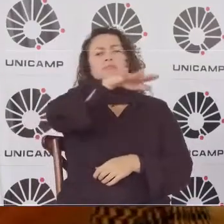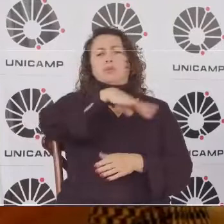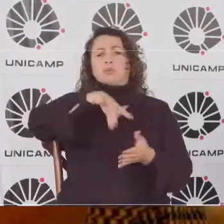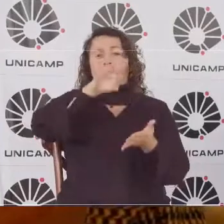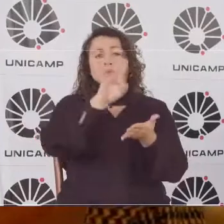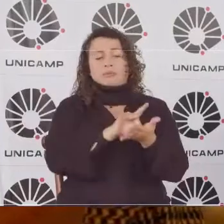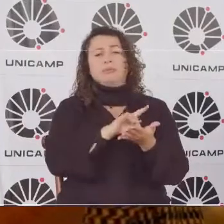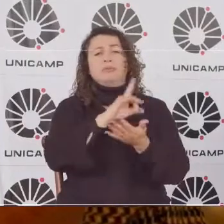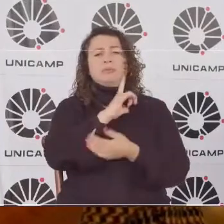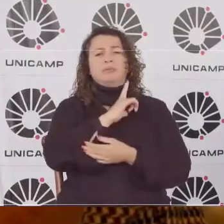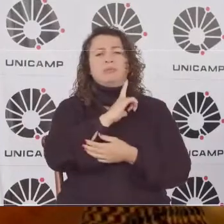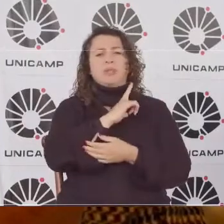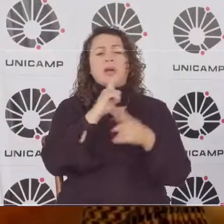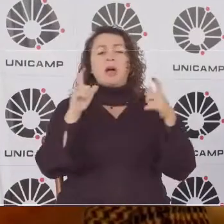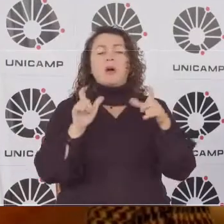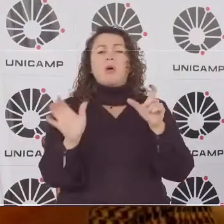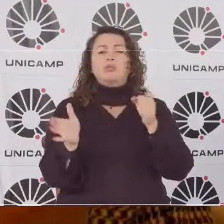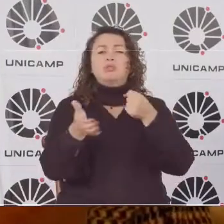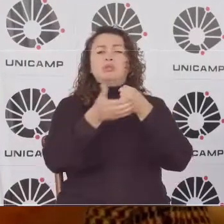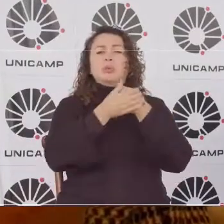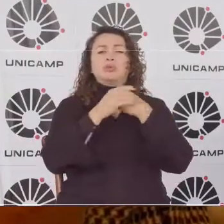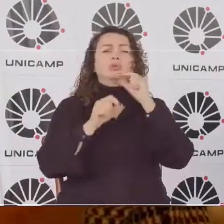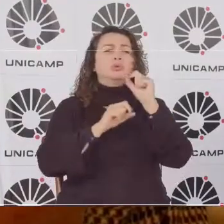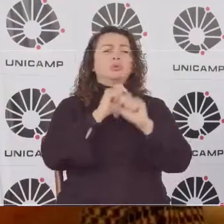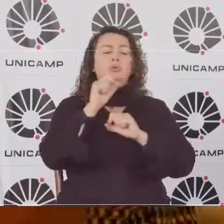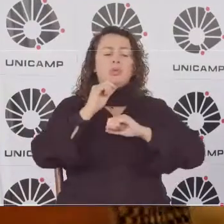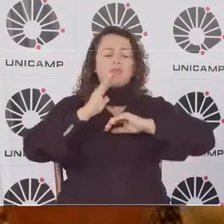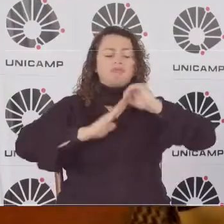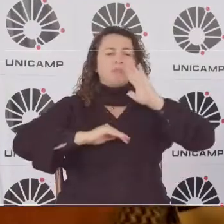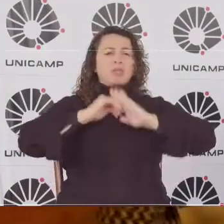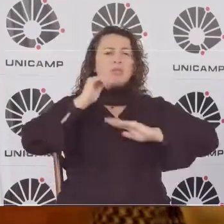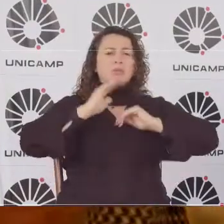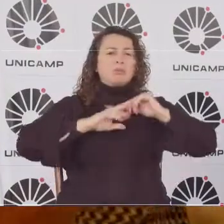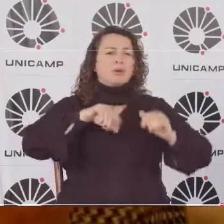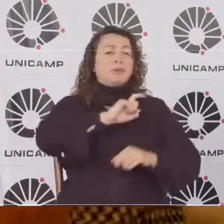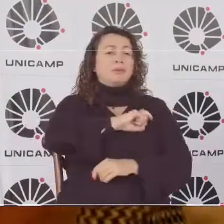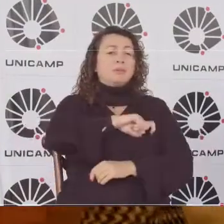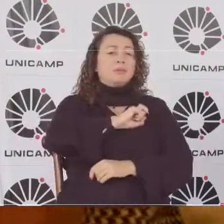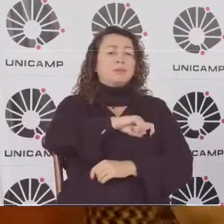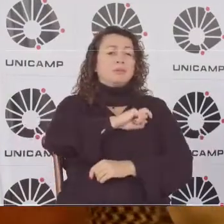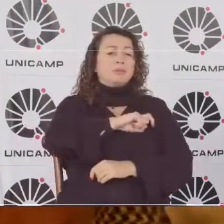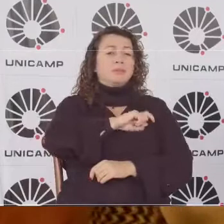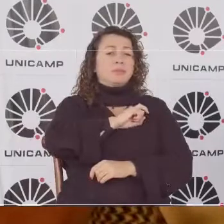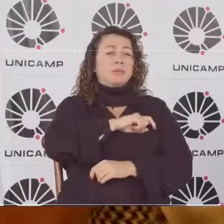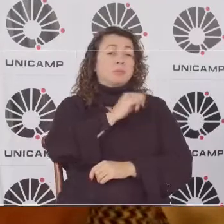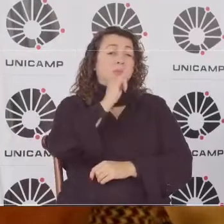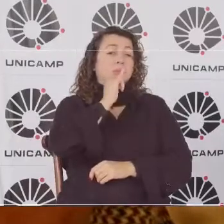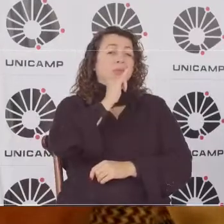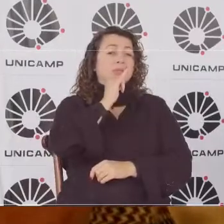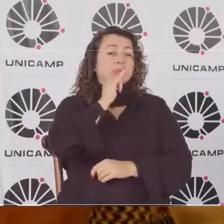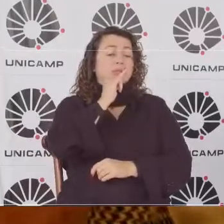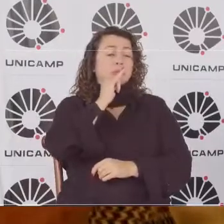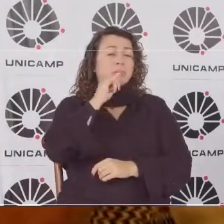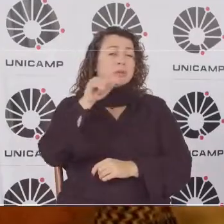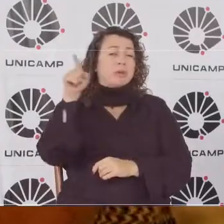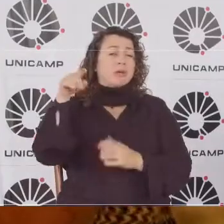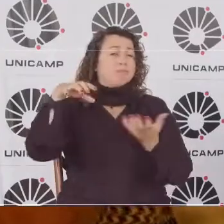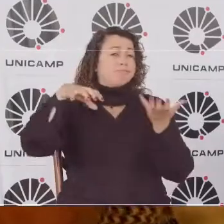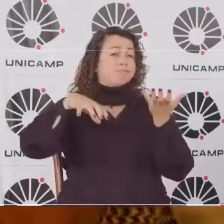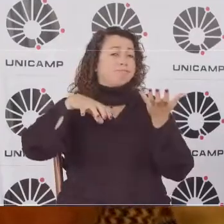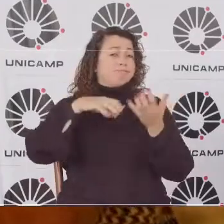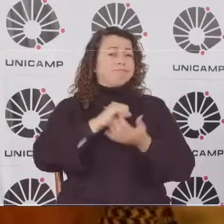onde se esconde nos rituais perverso das Canvas da Câmara dos Deputados